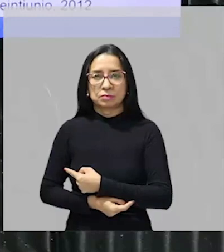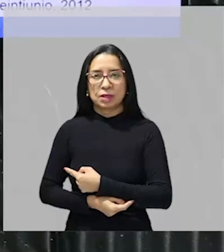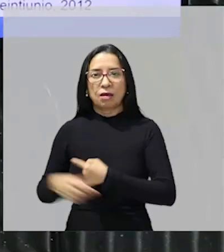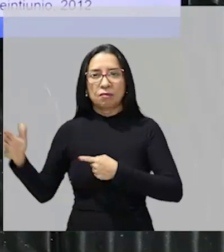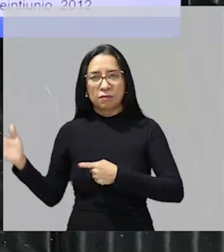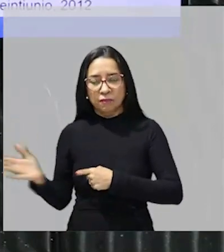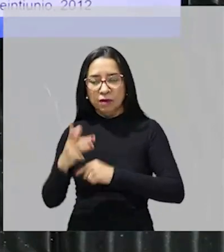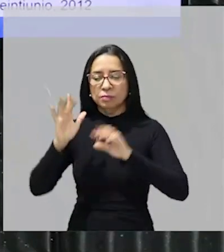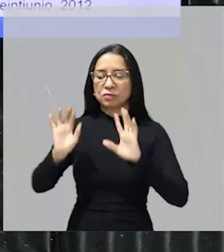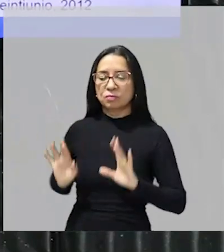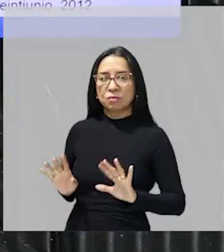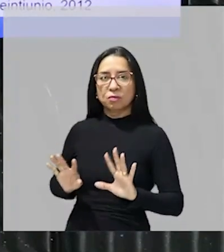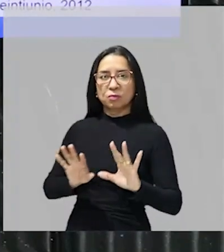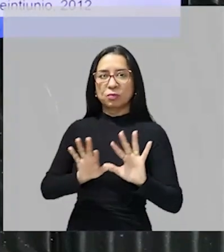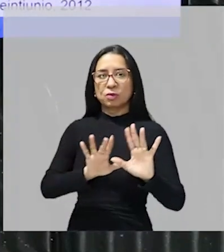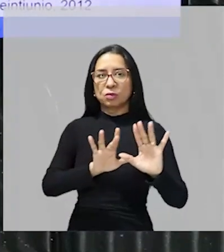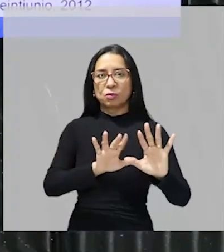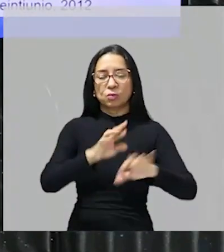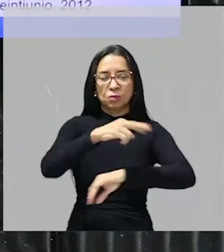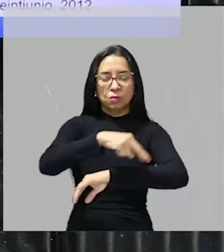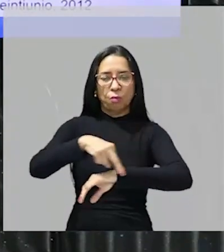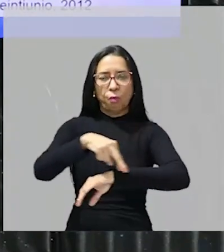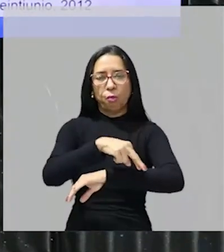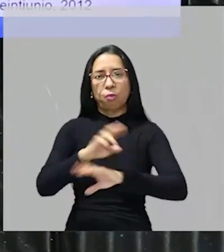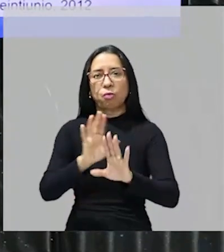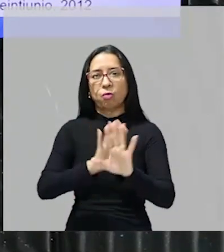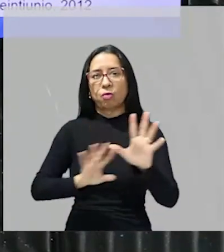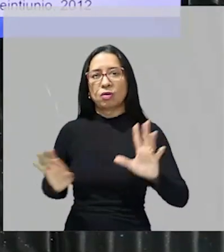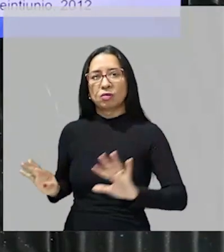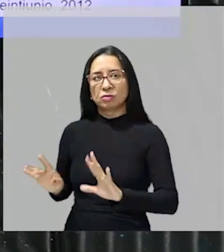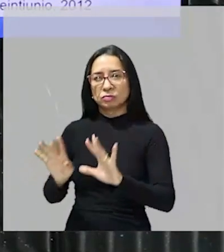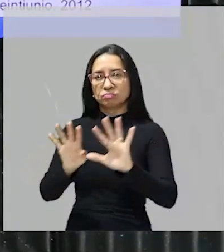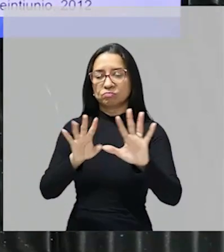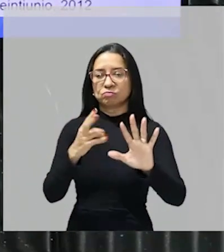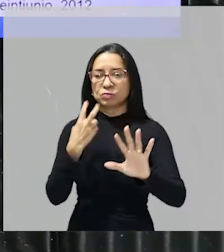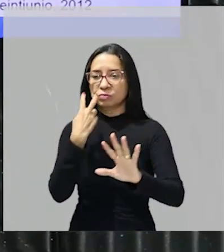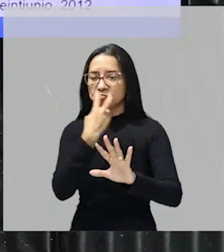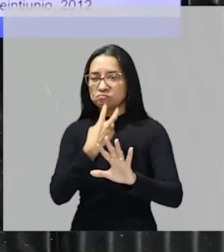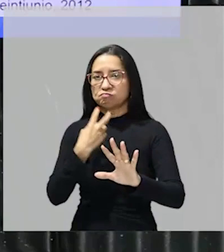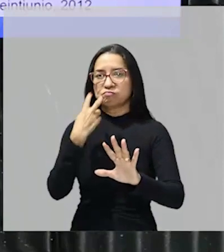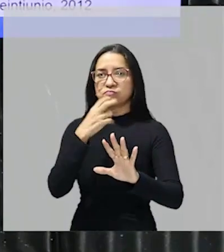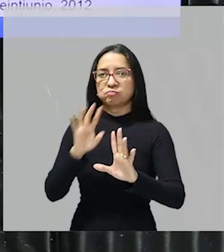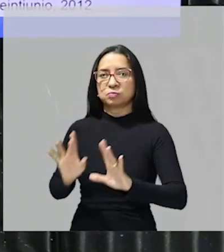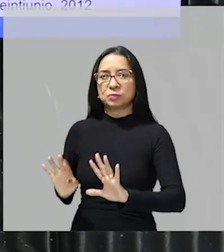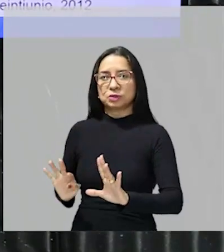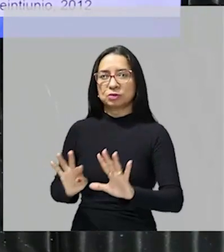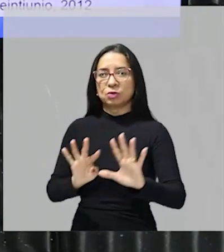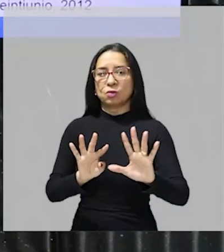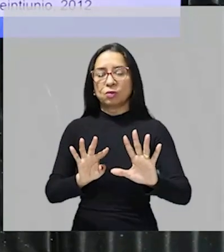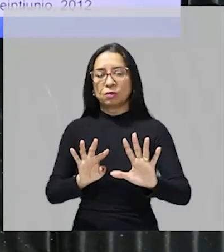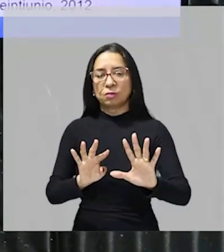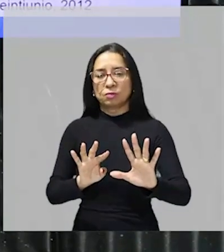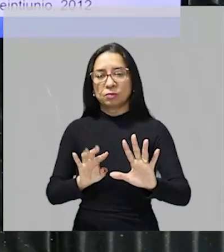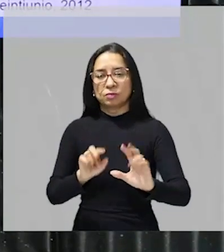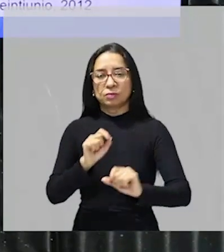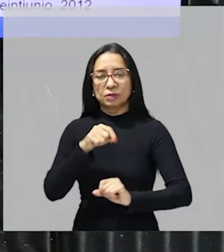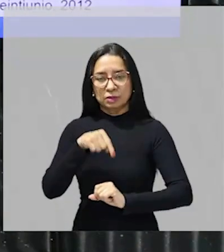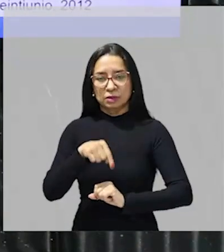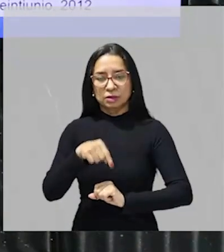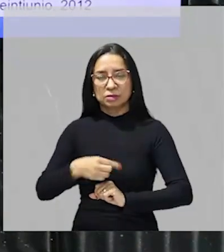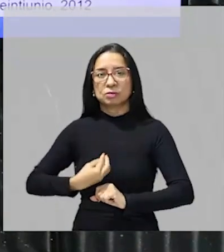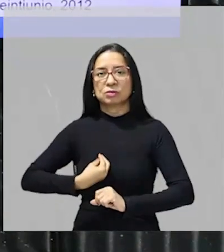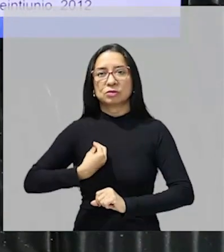rua, vamos brigar na rua, vamos jogar nossa voz na rua, tá? Então, e aqui estamos.